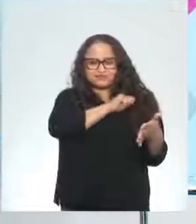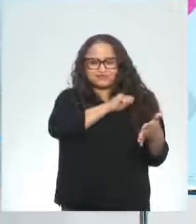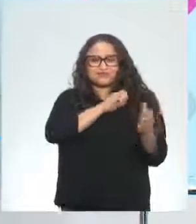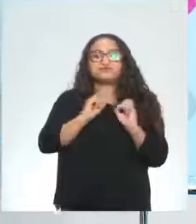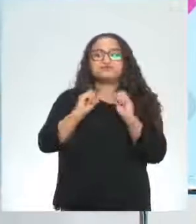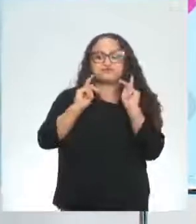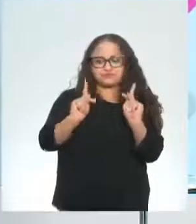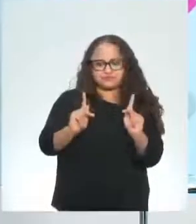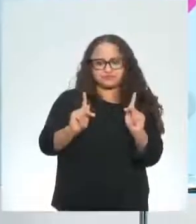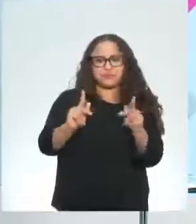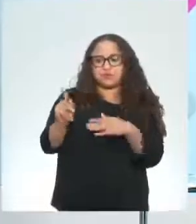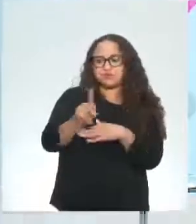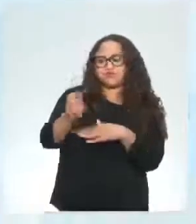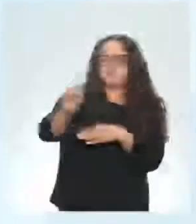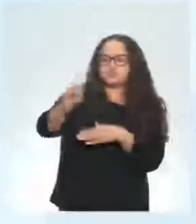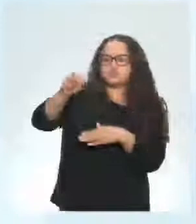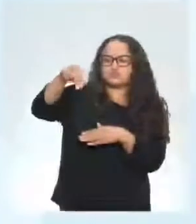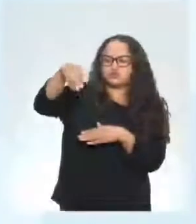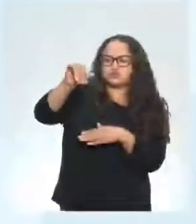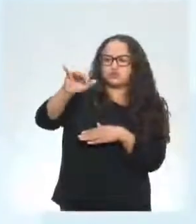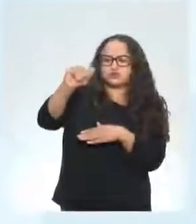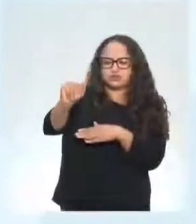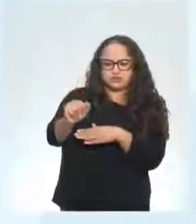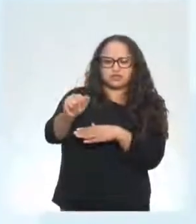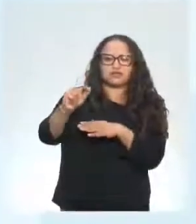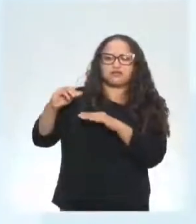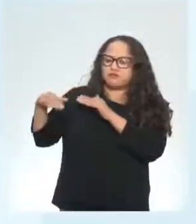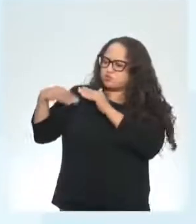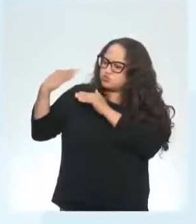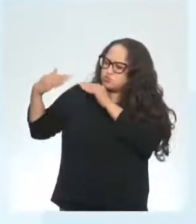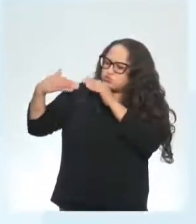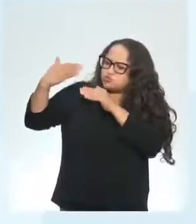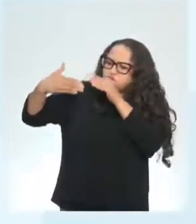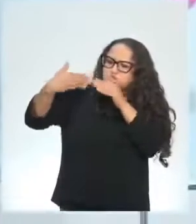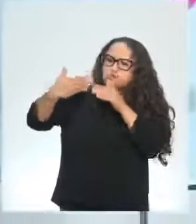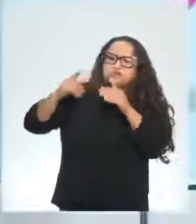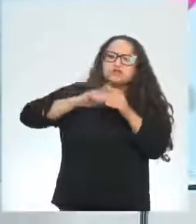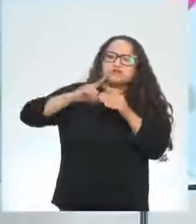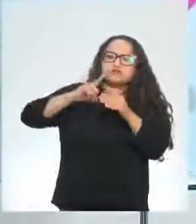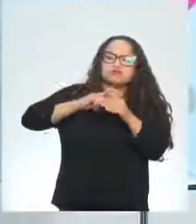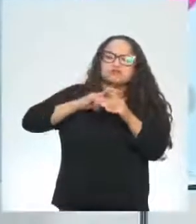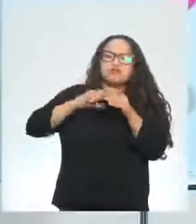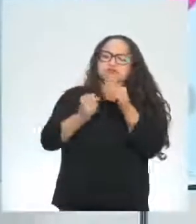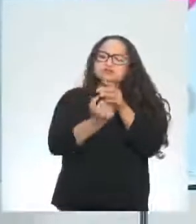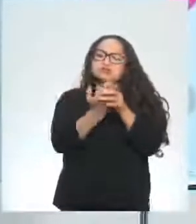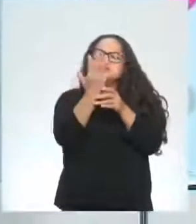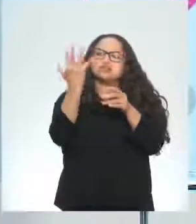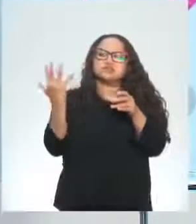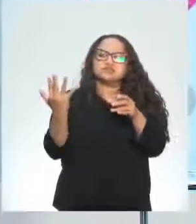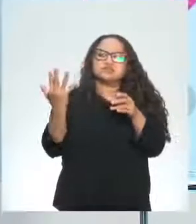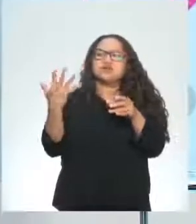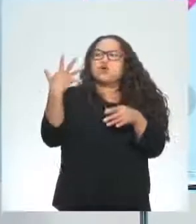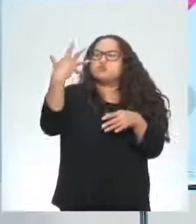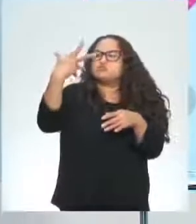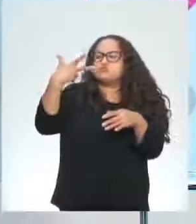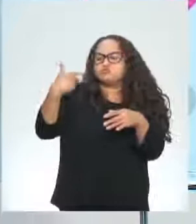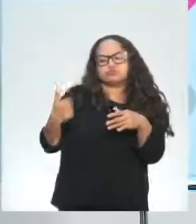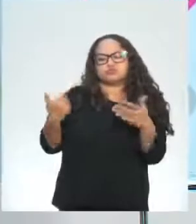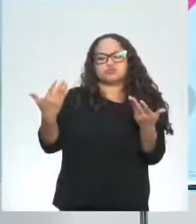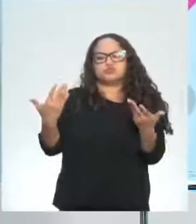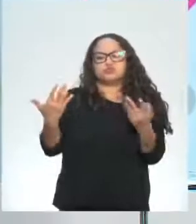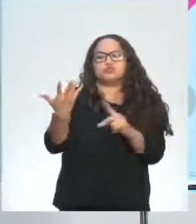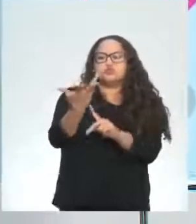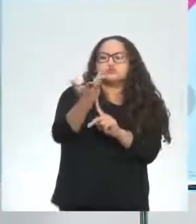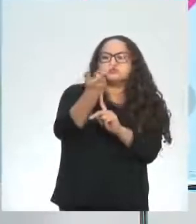só, a professora Sônia cita a trajetória, ou seja, o percurso de criação de todo